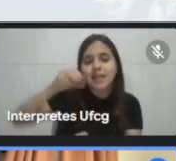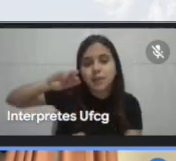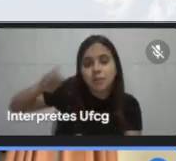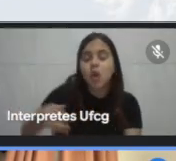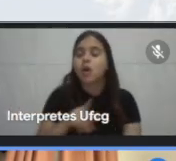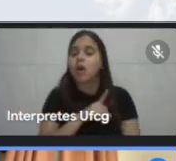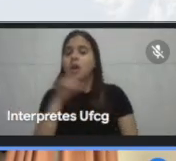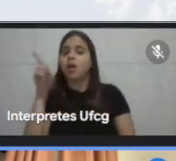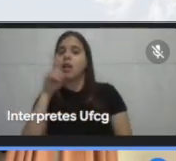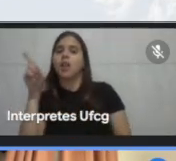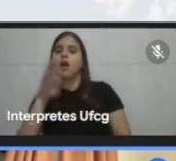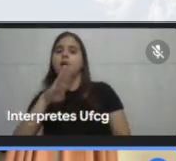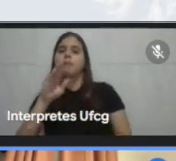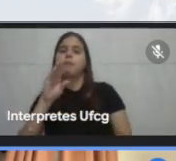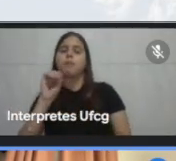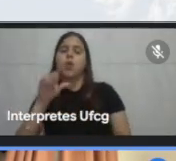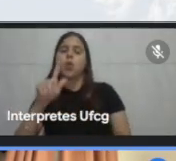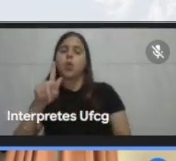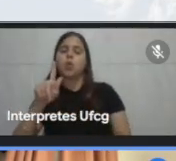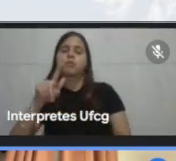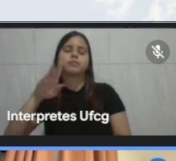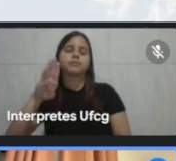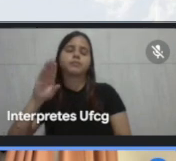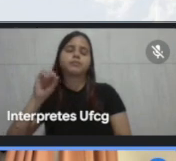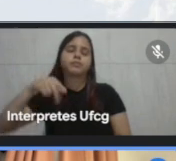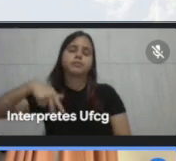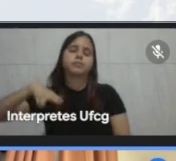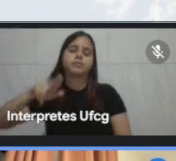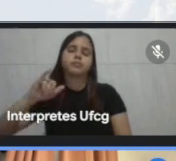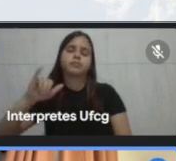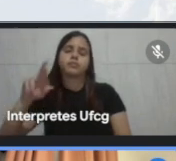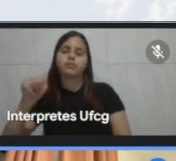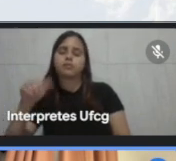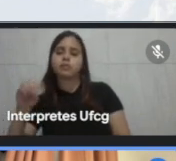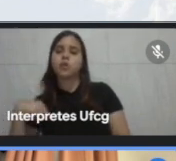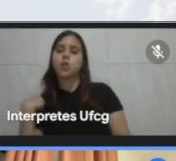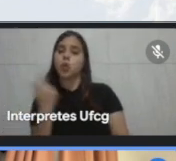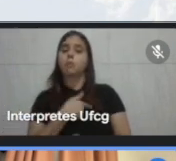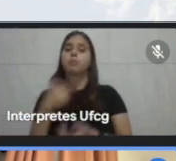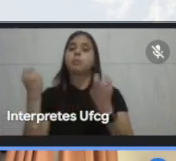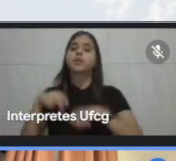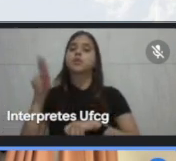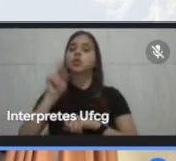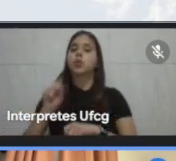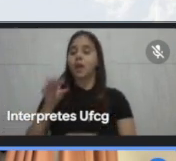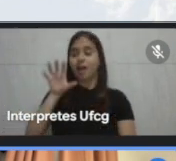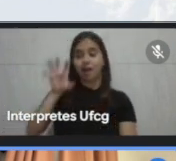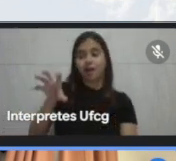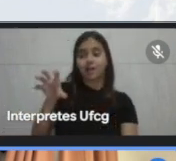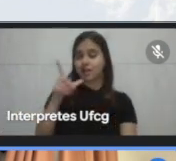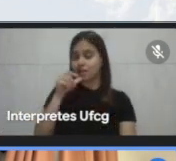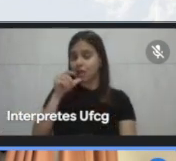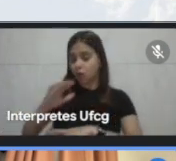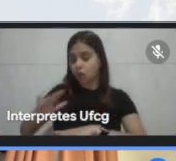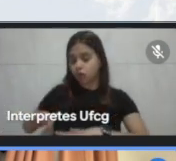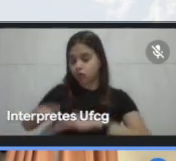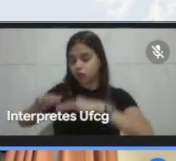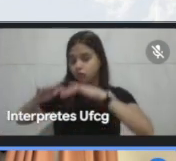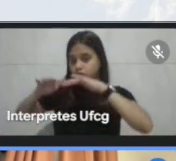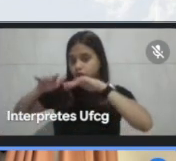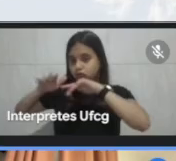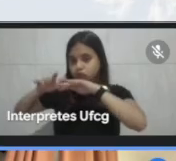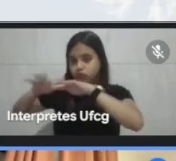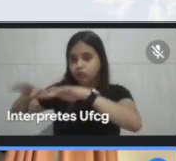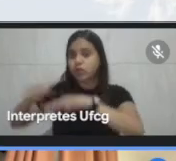Boqueirão, a gente teria aqui 50% da capacidade de água de Boqueirão, apenas no período de